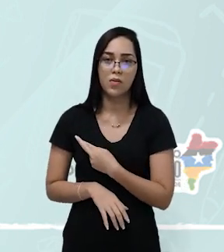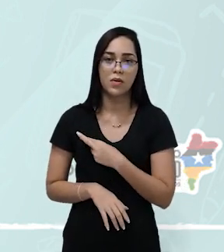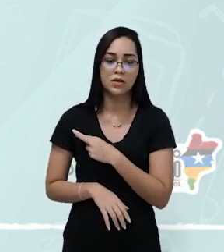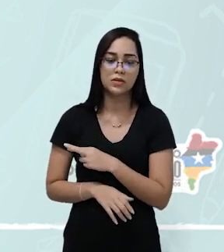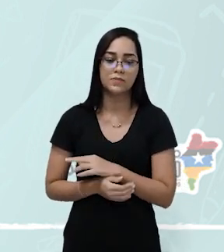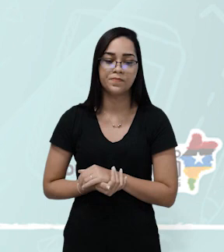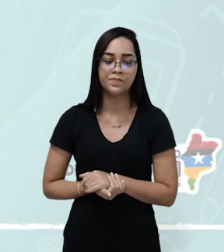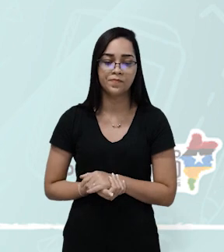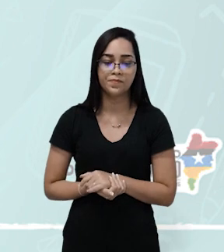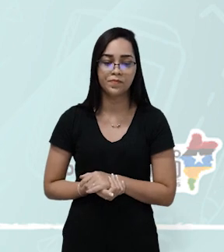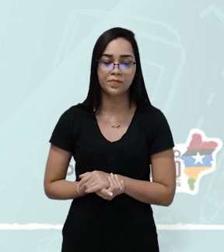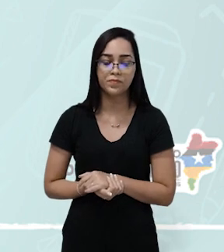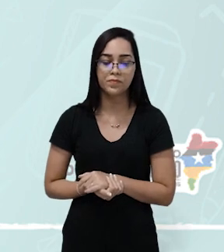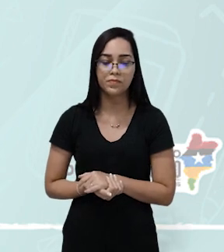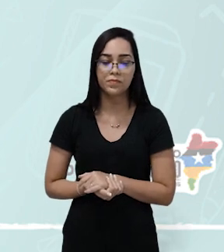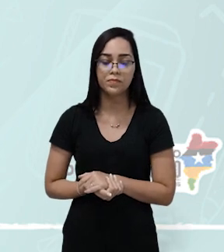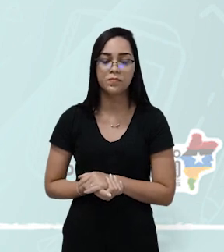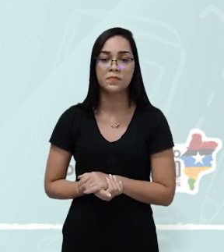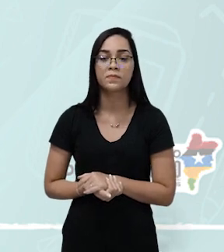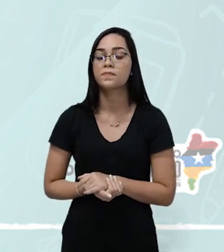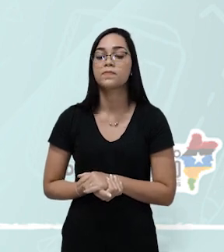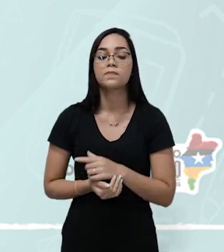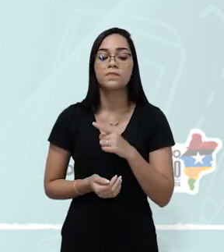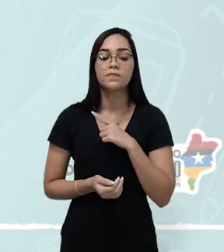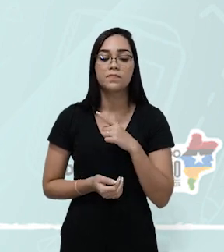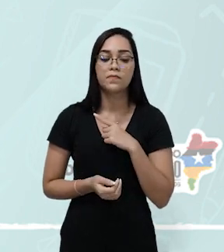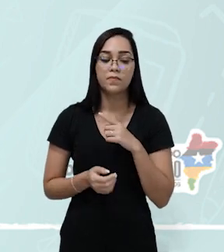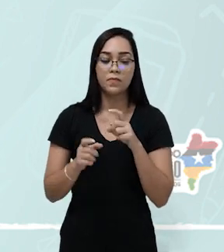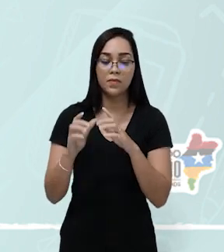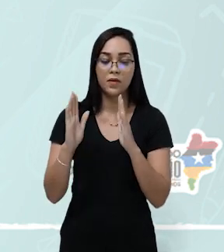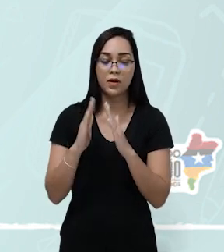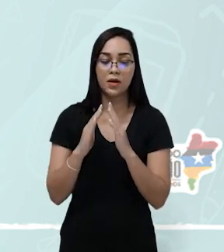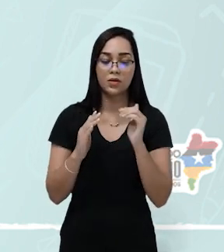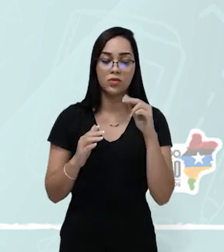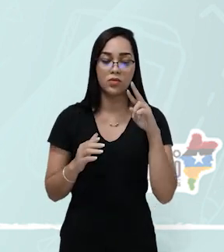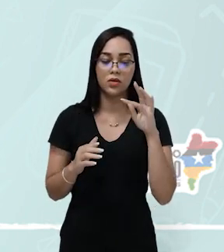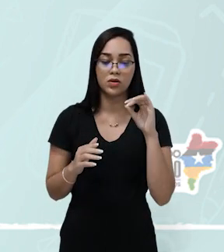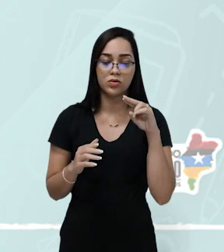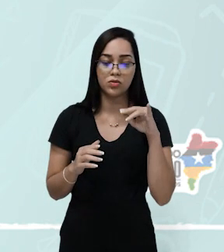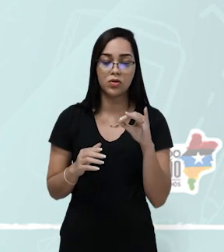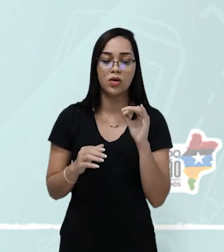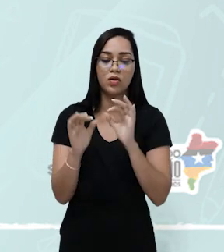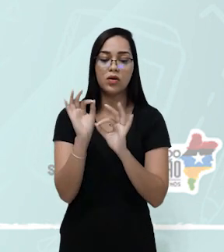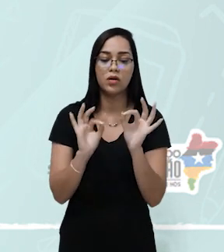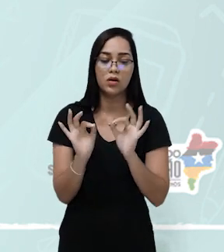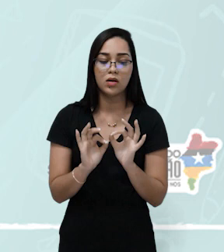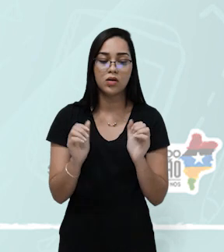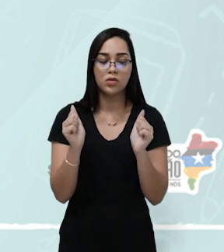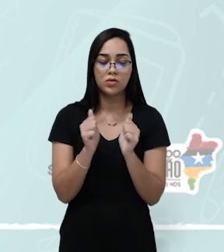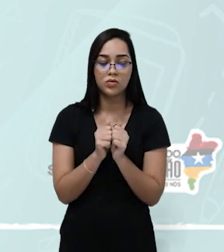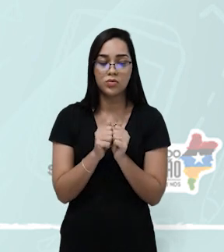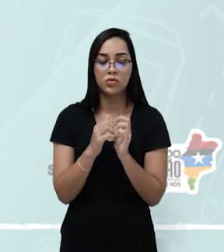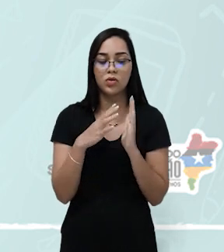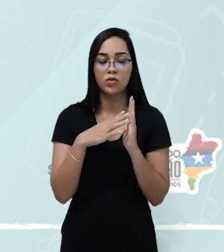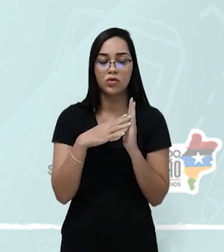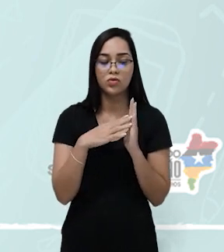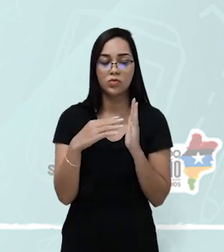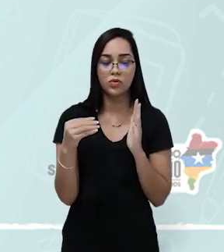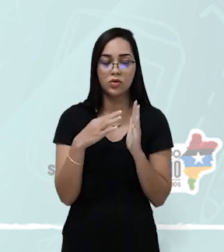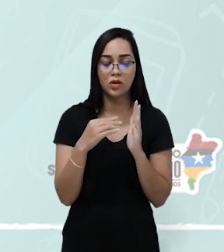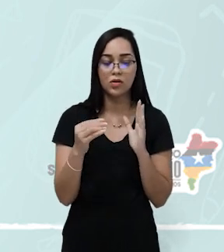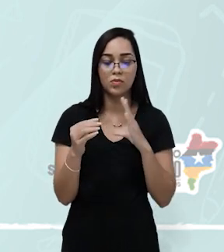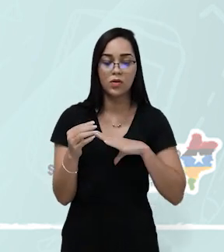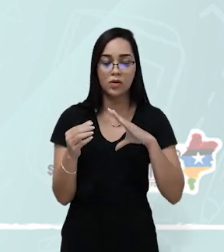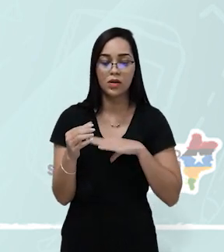desse romance. A propriedade de Dom Antônio Maris é organizada de acordo com os modelos coloniais